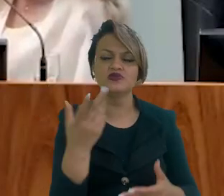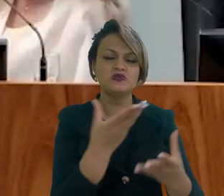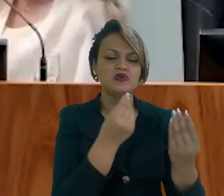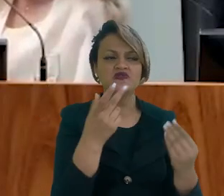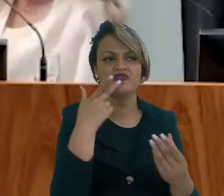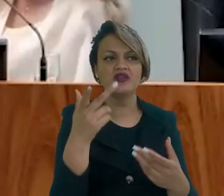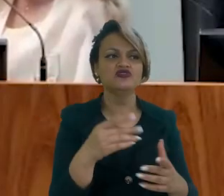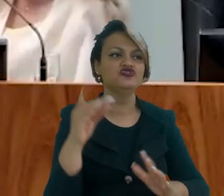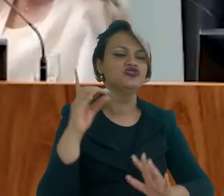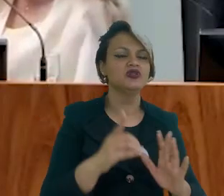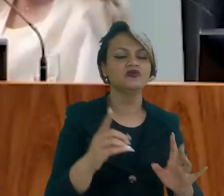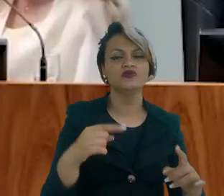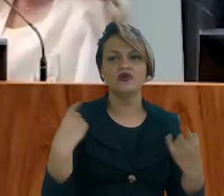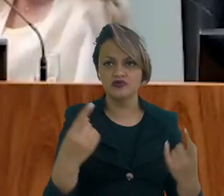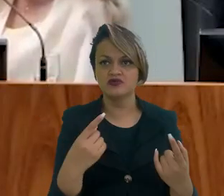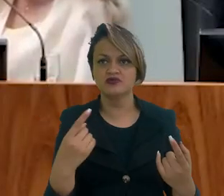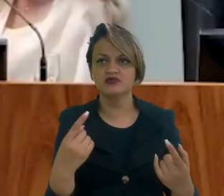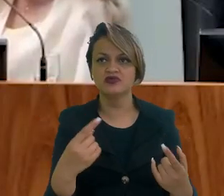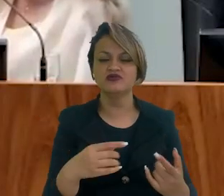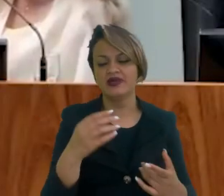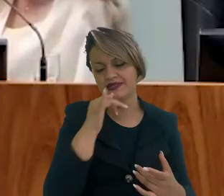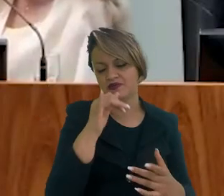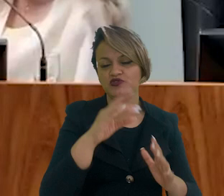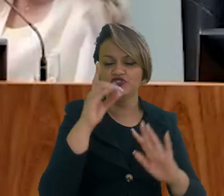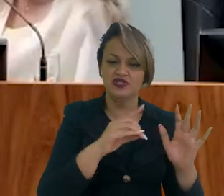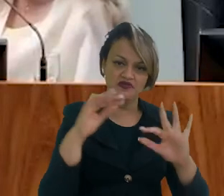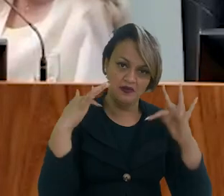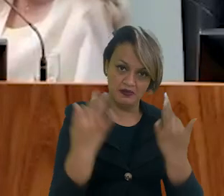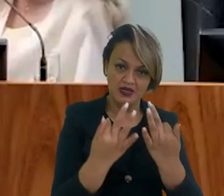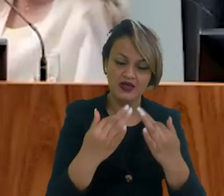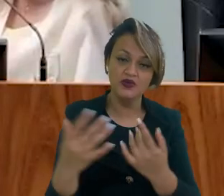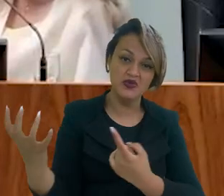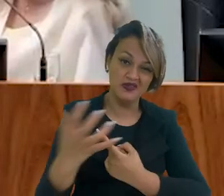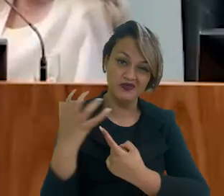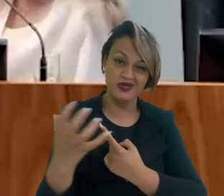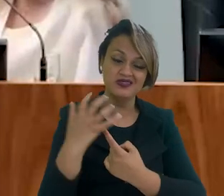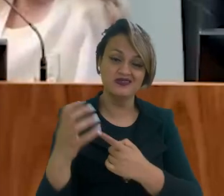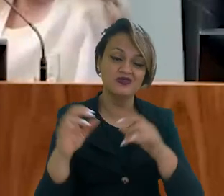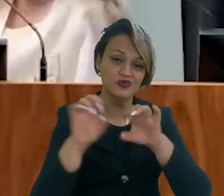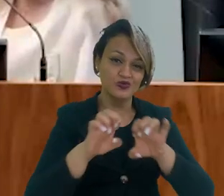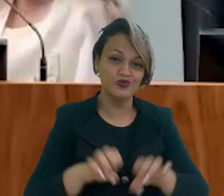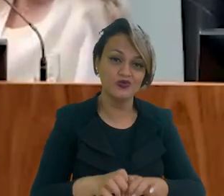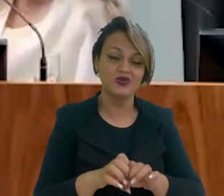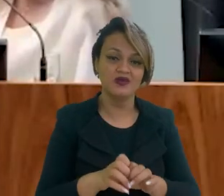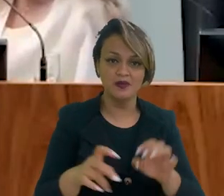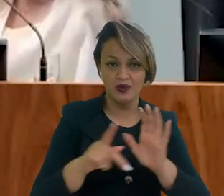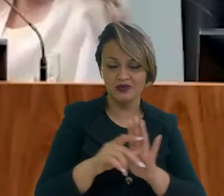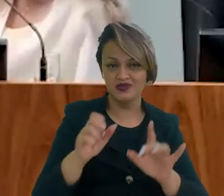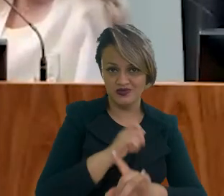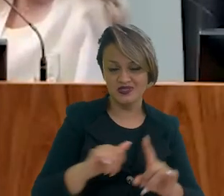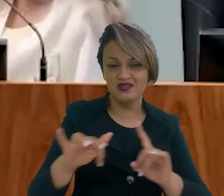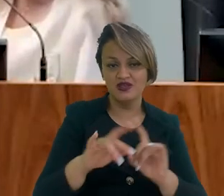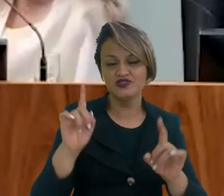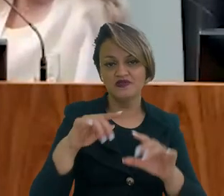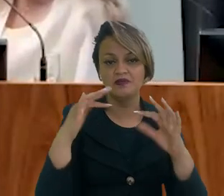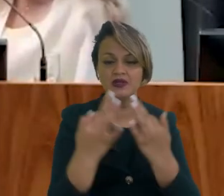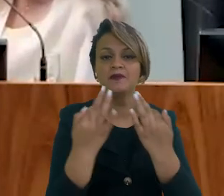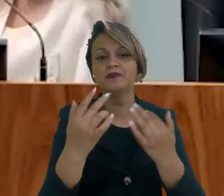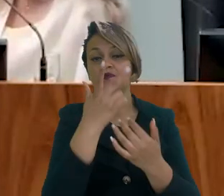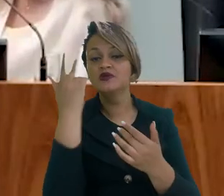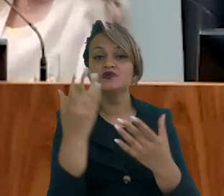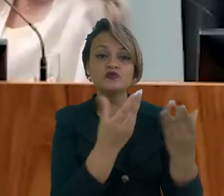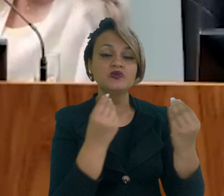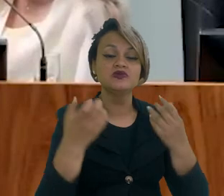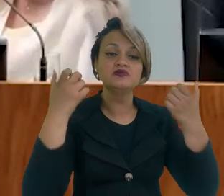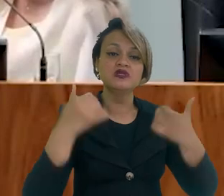Assim muitos dizem que o nosso direito Eles começaram pelo direito de família né porque o que